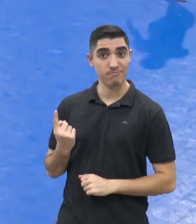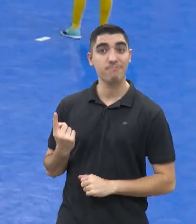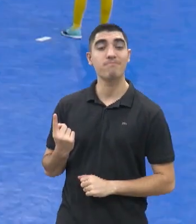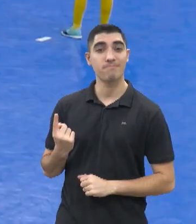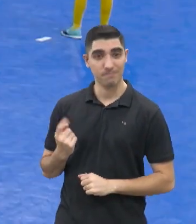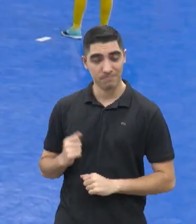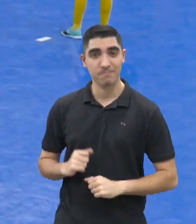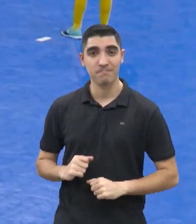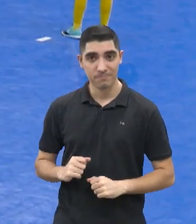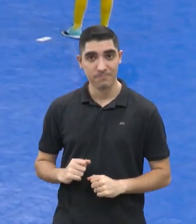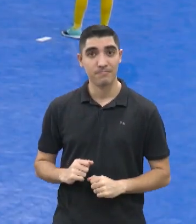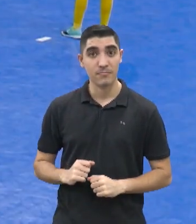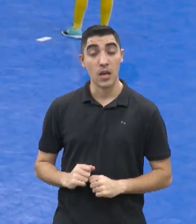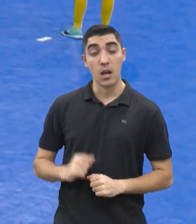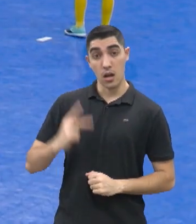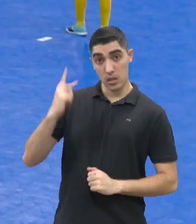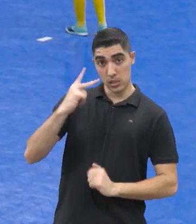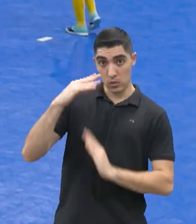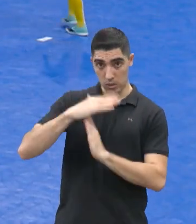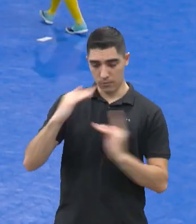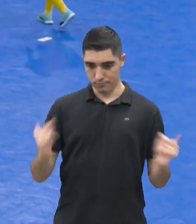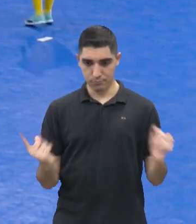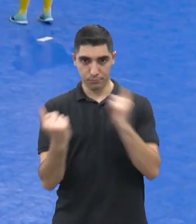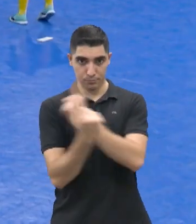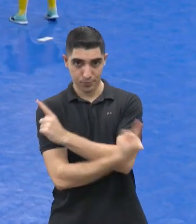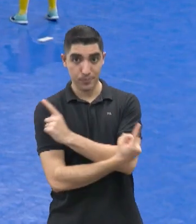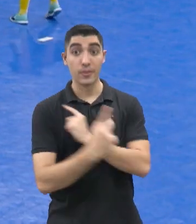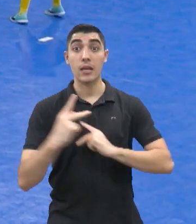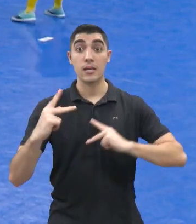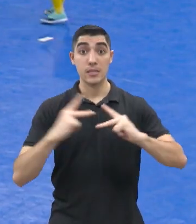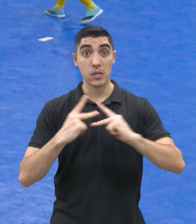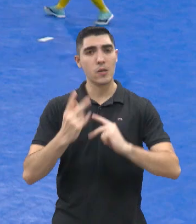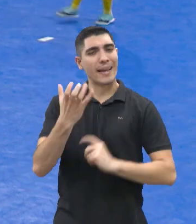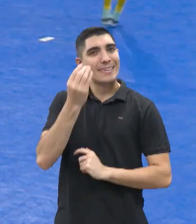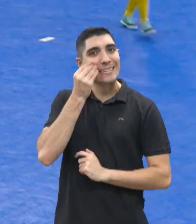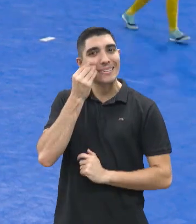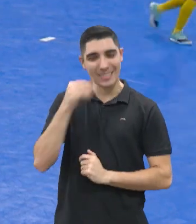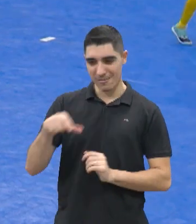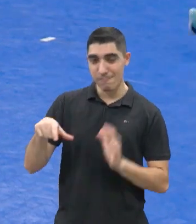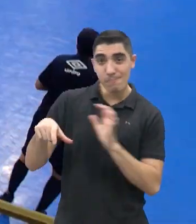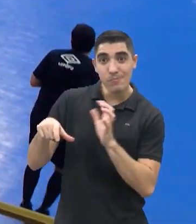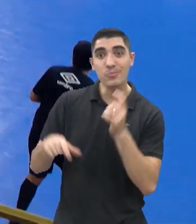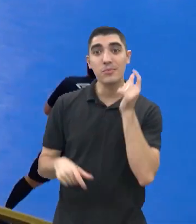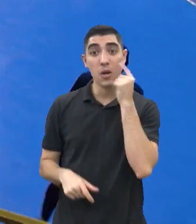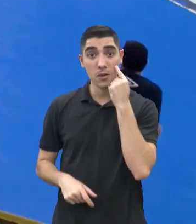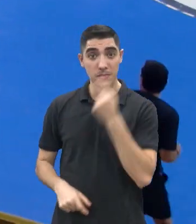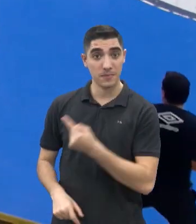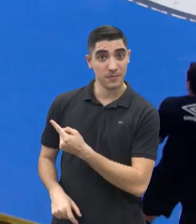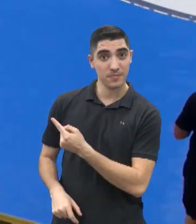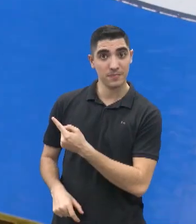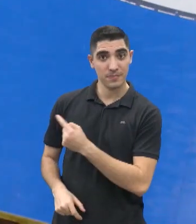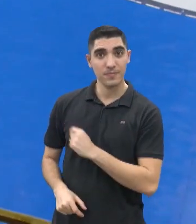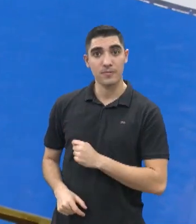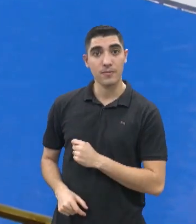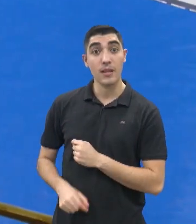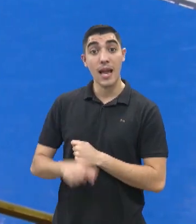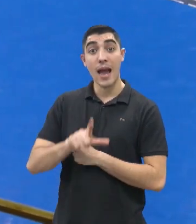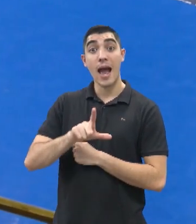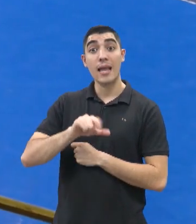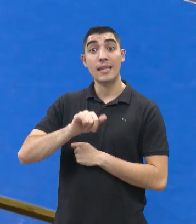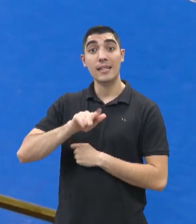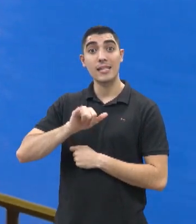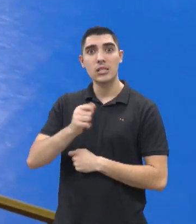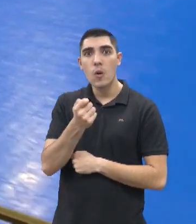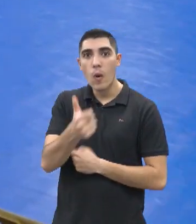Vanessa. No segundo tempo, o São José queria criar mais e aproveitar essas chances. A Lígia até tentou, mas